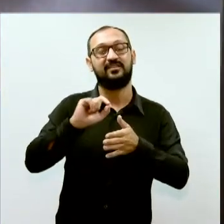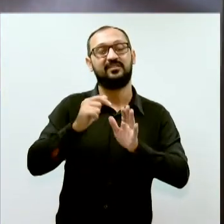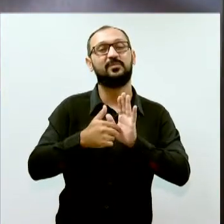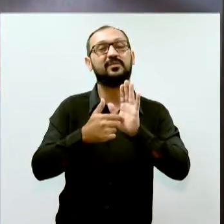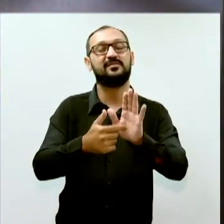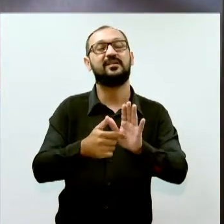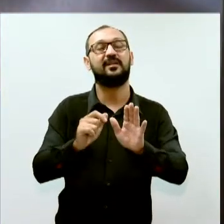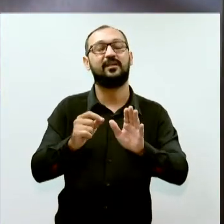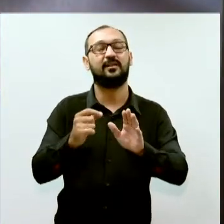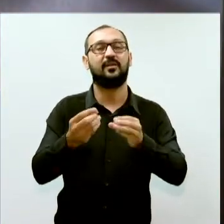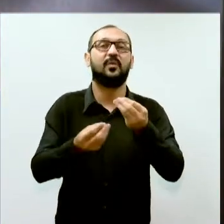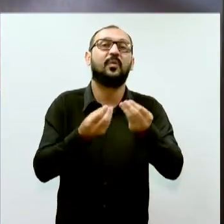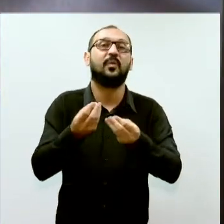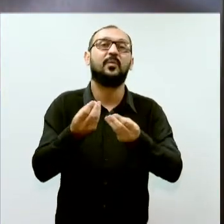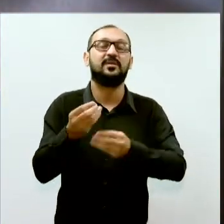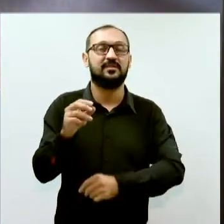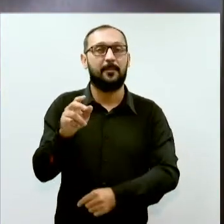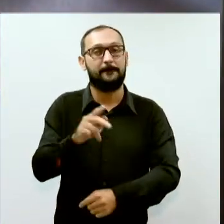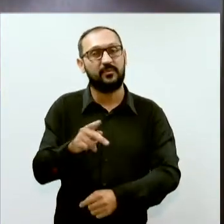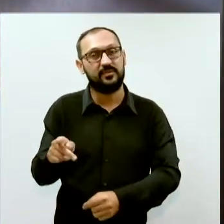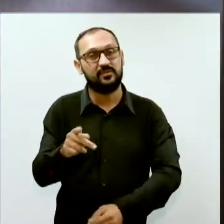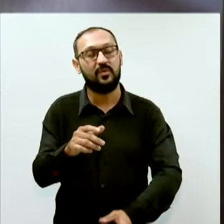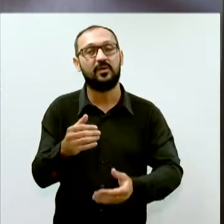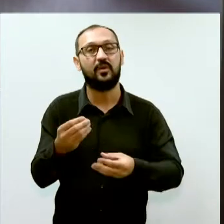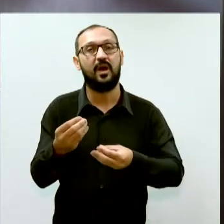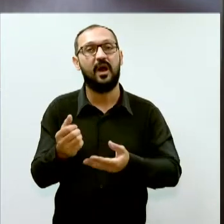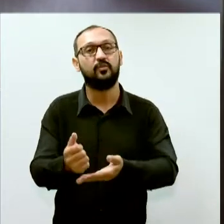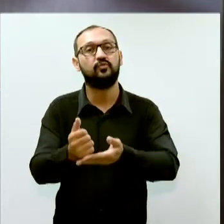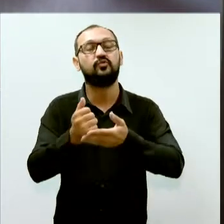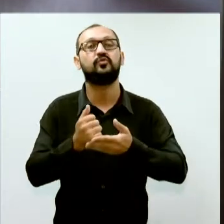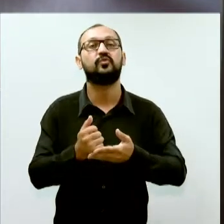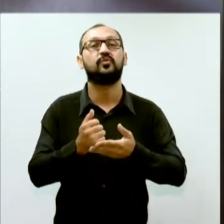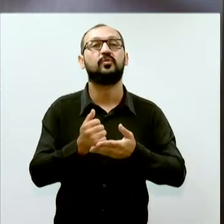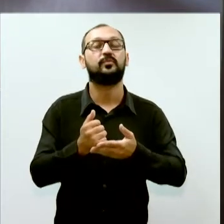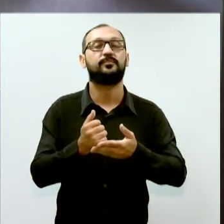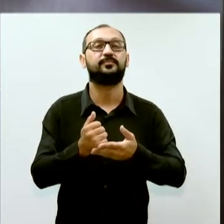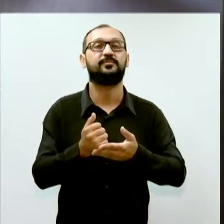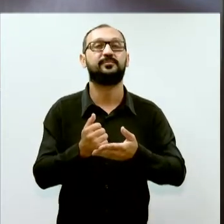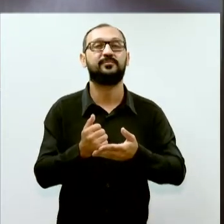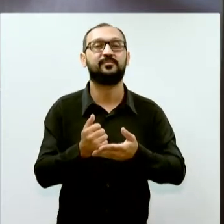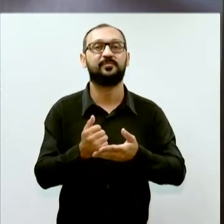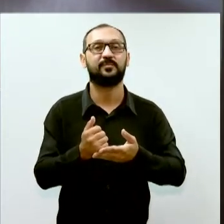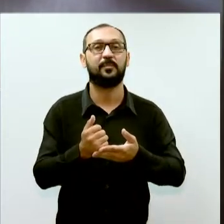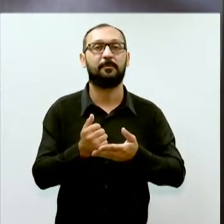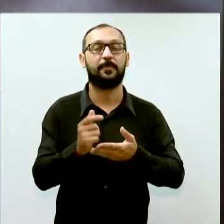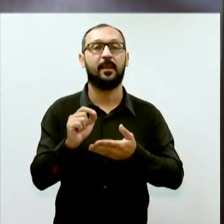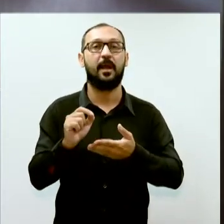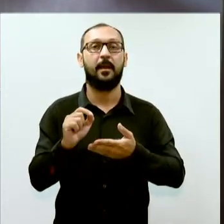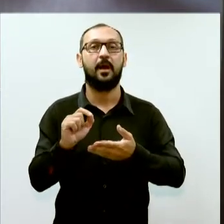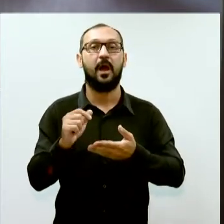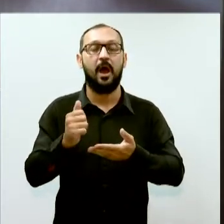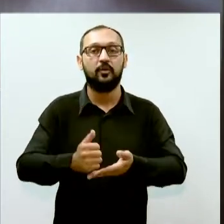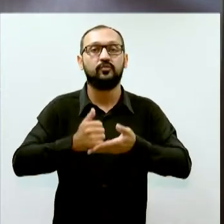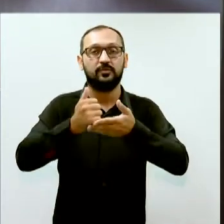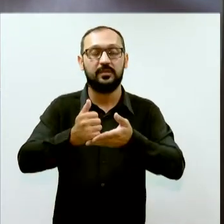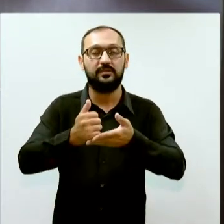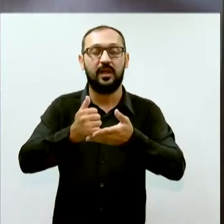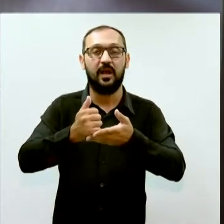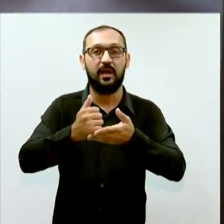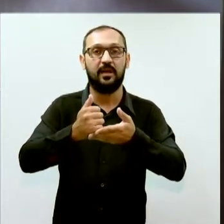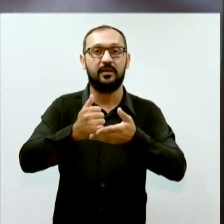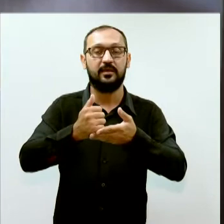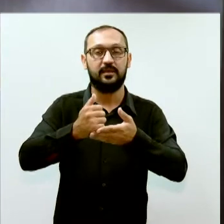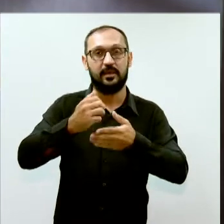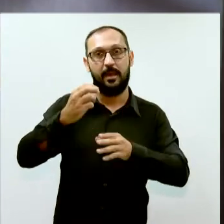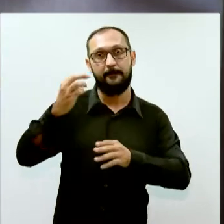dos finalistas, de que forma que esses professores ajudaram e têm ajudado, né, a tornar a memória terena mais